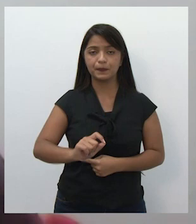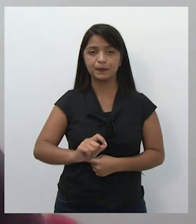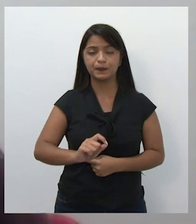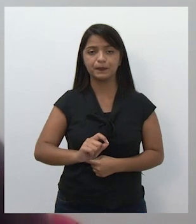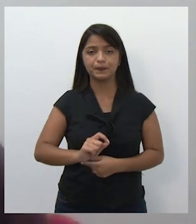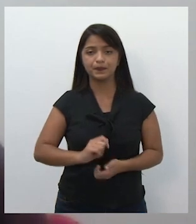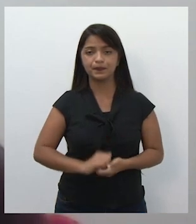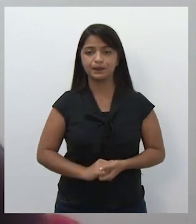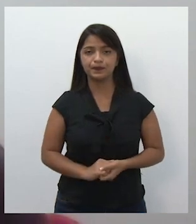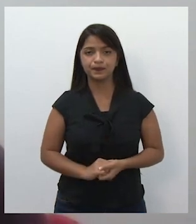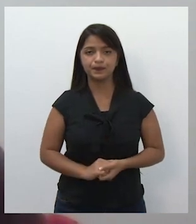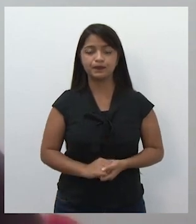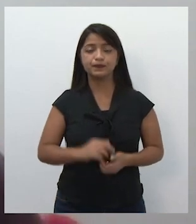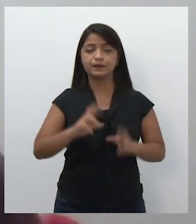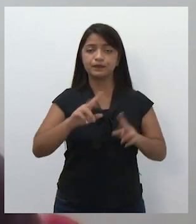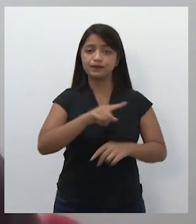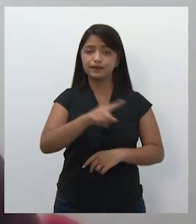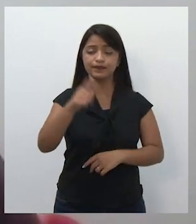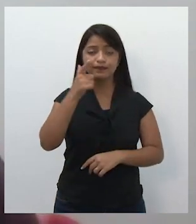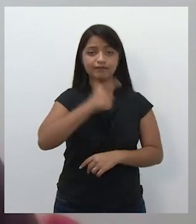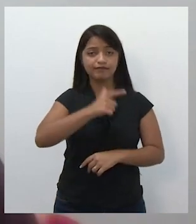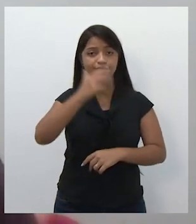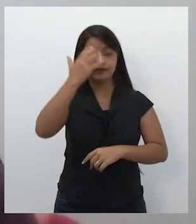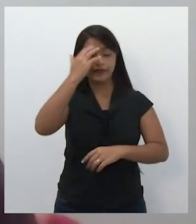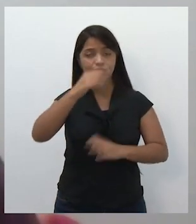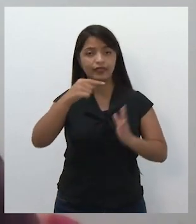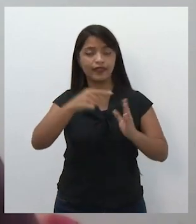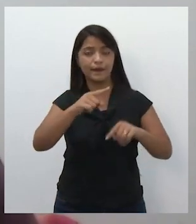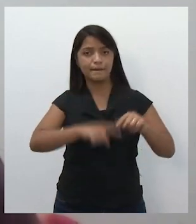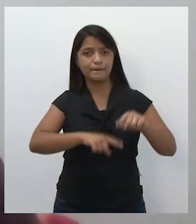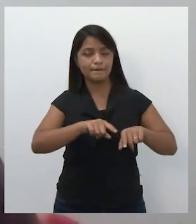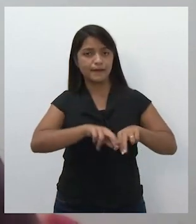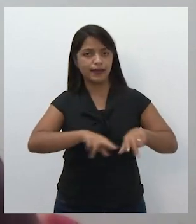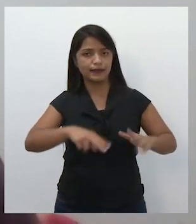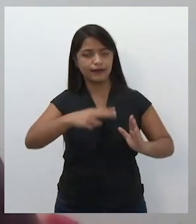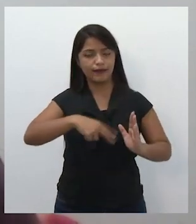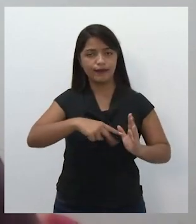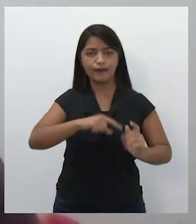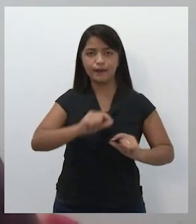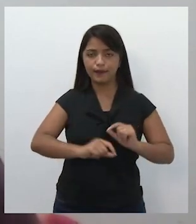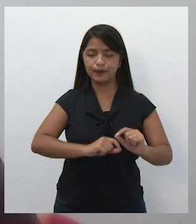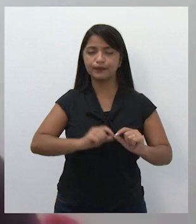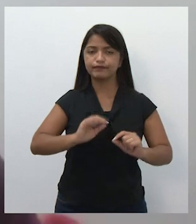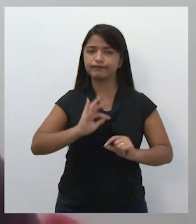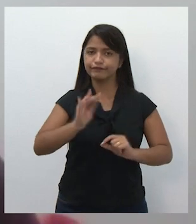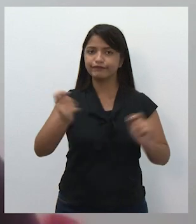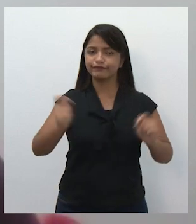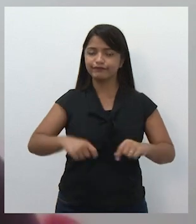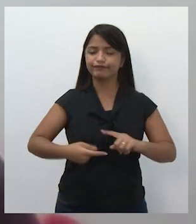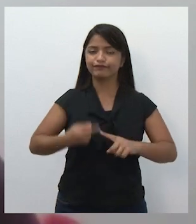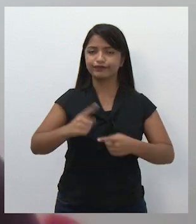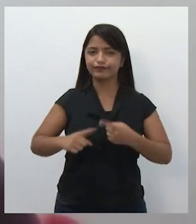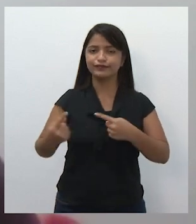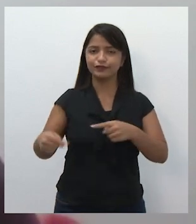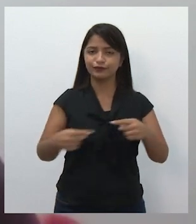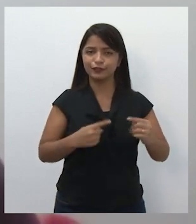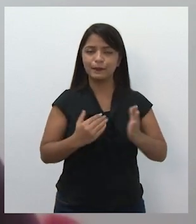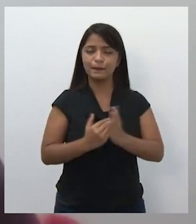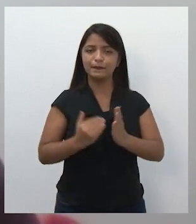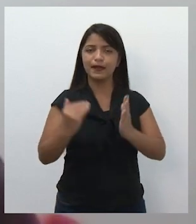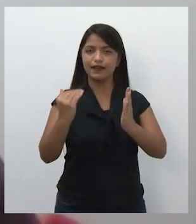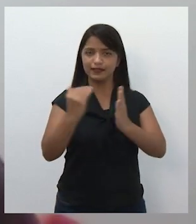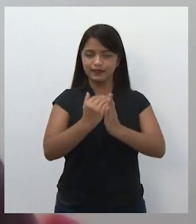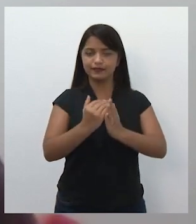pelo menos uma dimensão do que é o material, né? Quando a gente puder discutir mais efetivamente sobre o material pronto, a gente vai